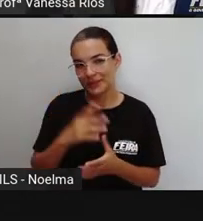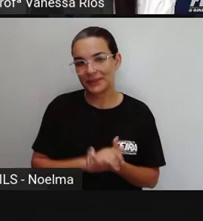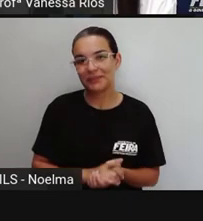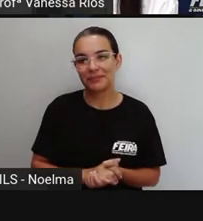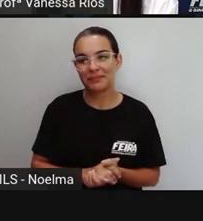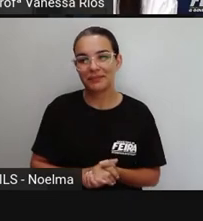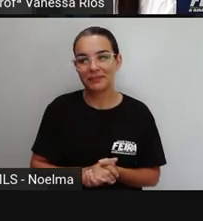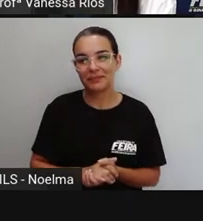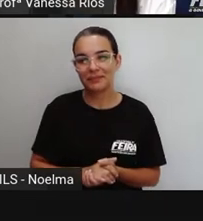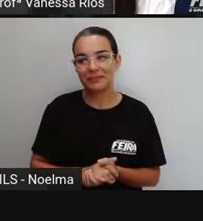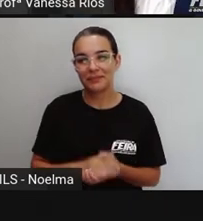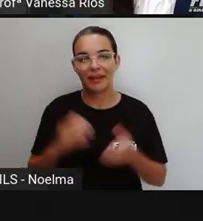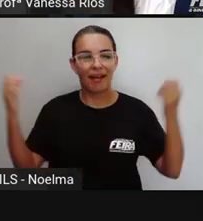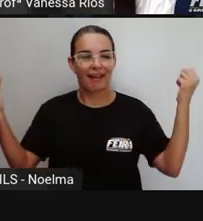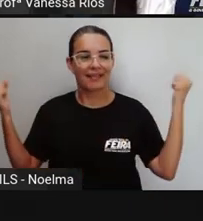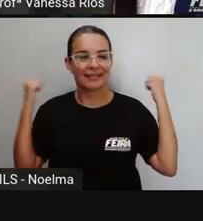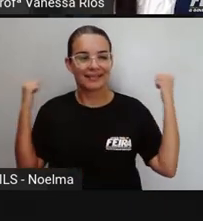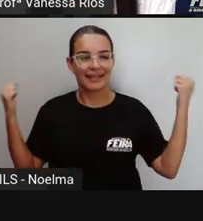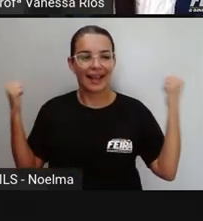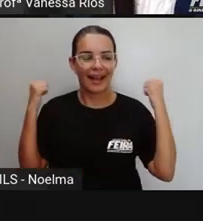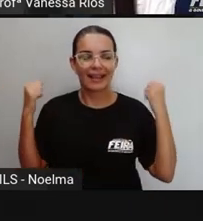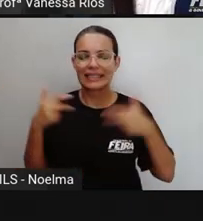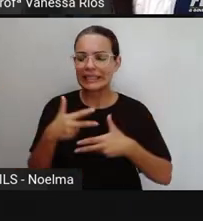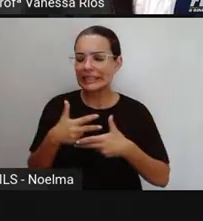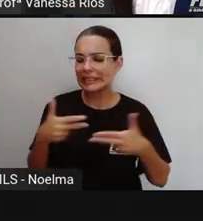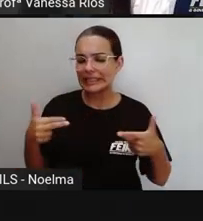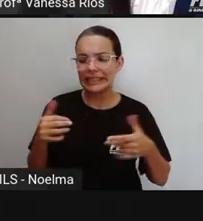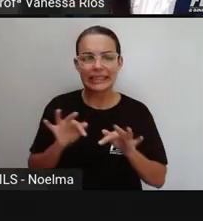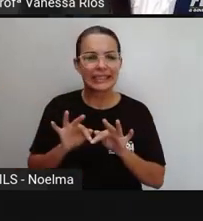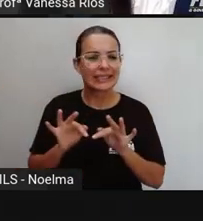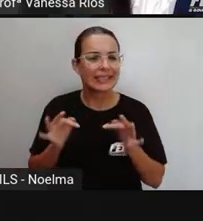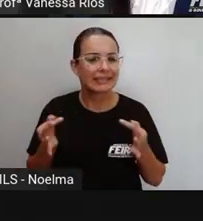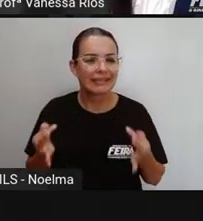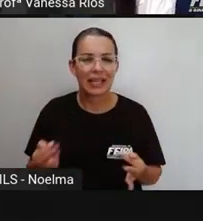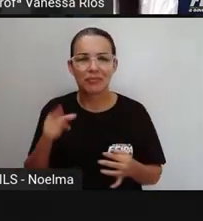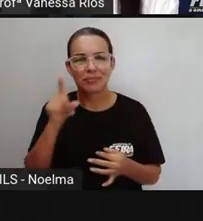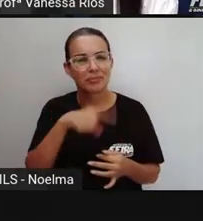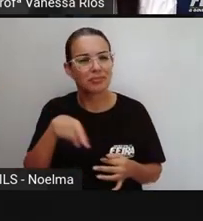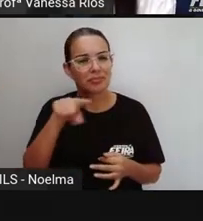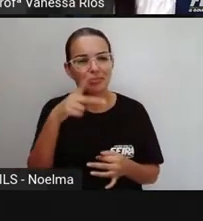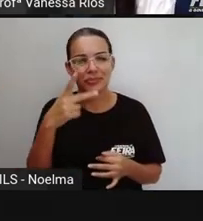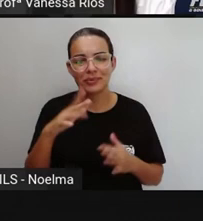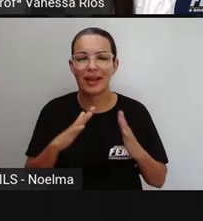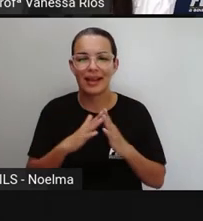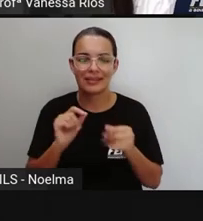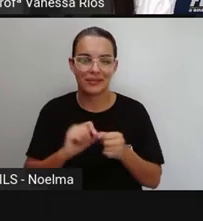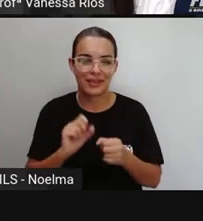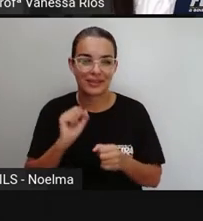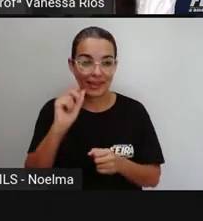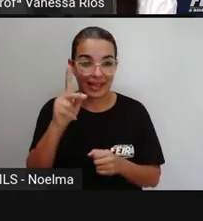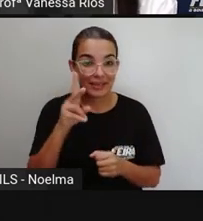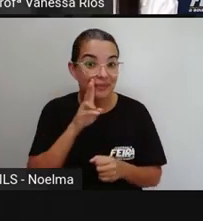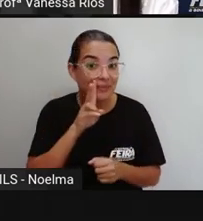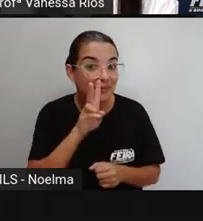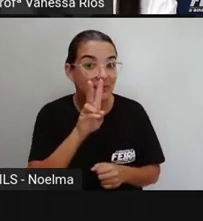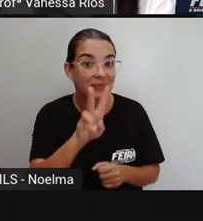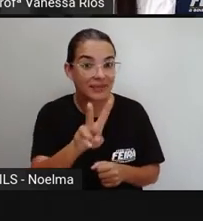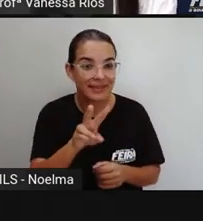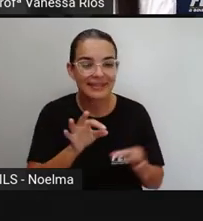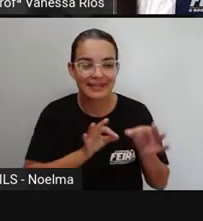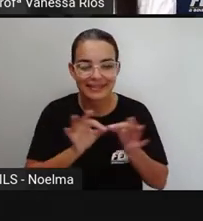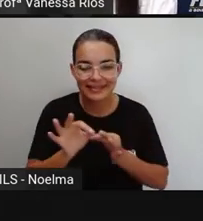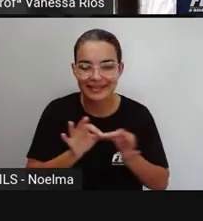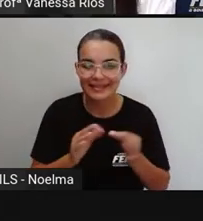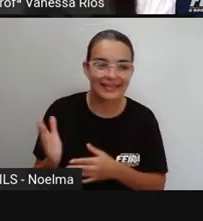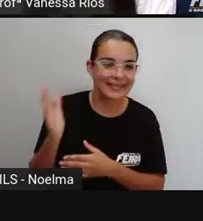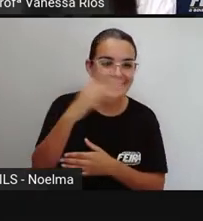né? Com atividades aí simples, para fazermos em casa, de repente aí na sala de casa. Então, ó, se preparem aí